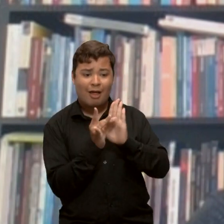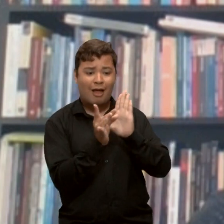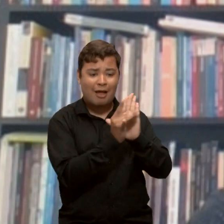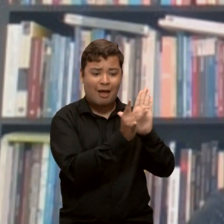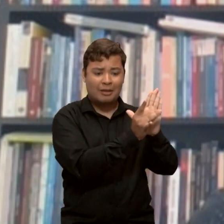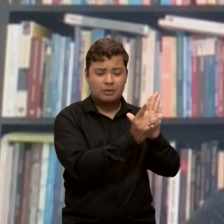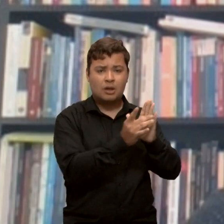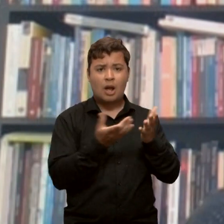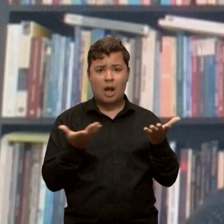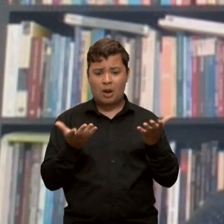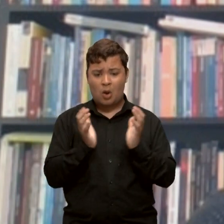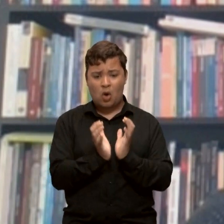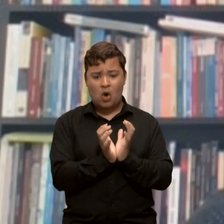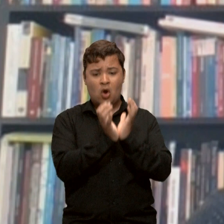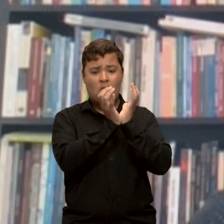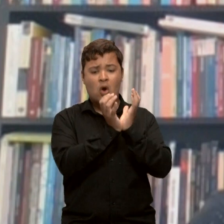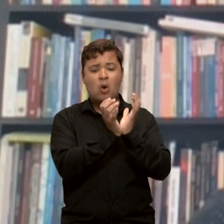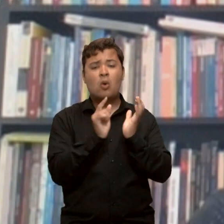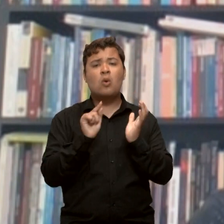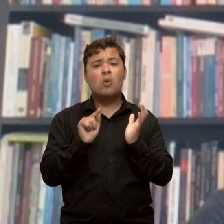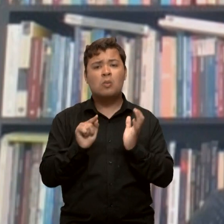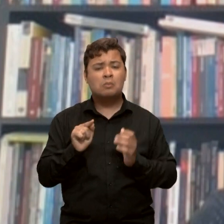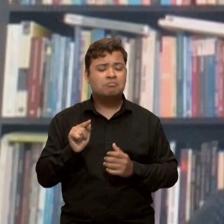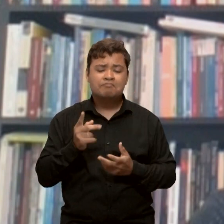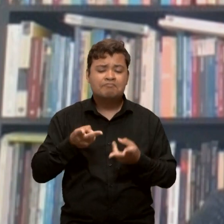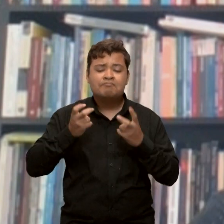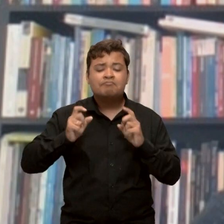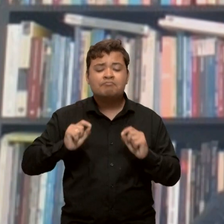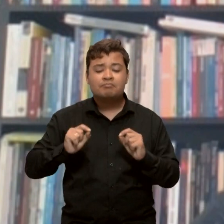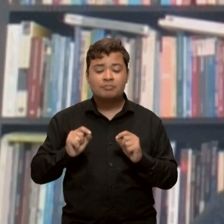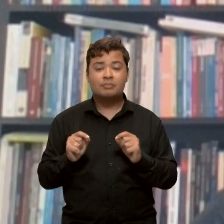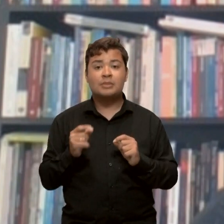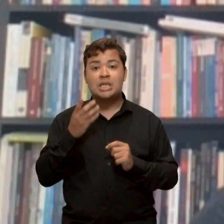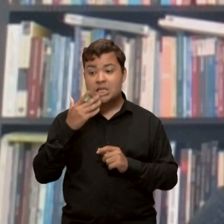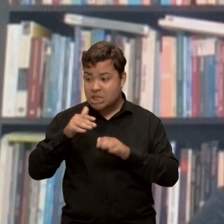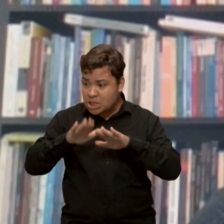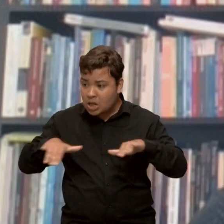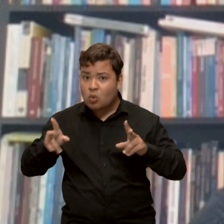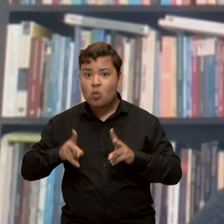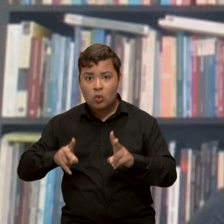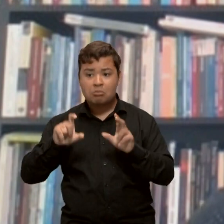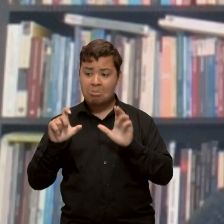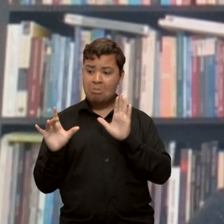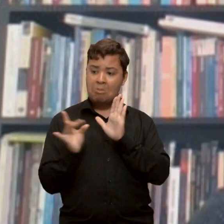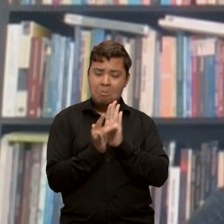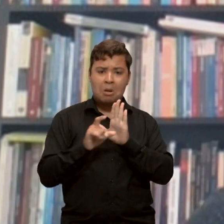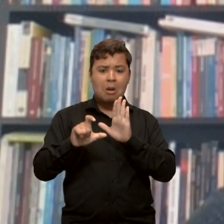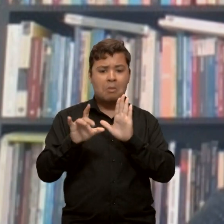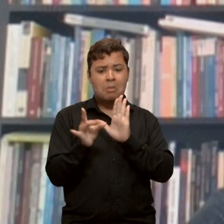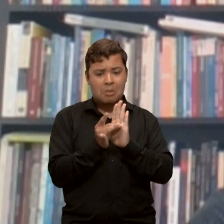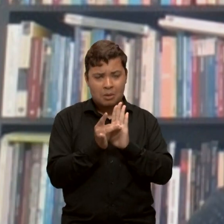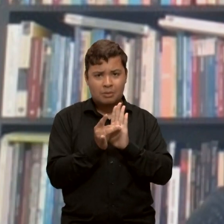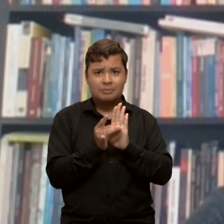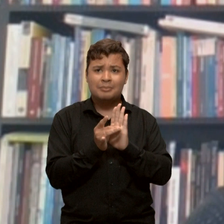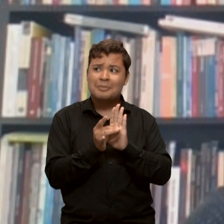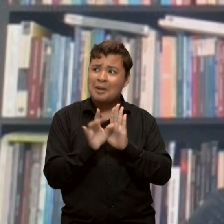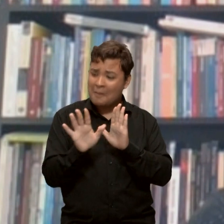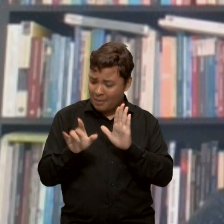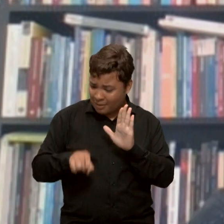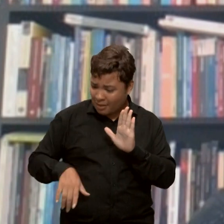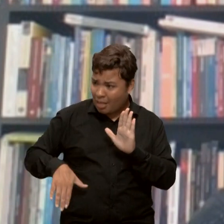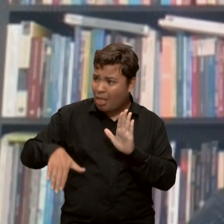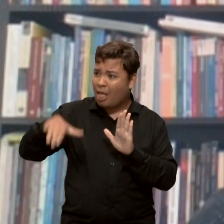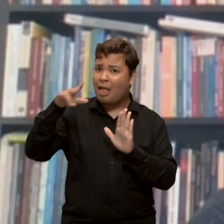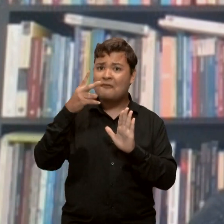teve esse giro, né, que as crianças continuaram a colecionar, mas depois de 20, 30 anos. Então temos muitas